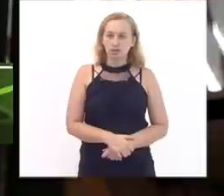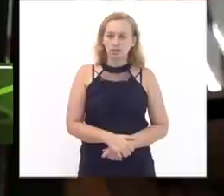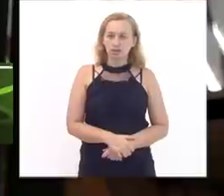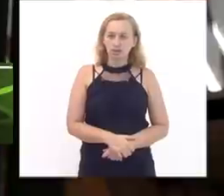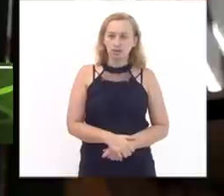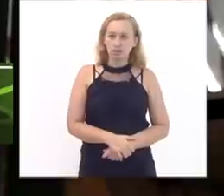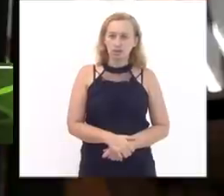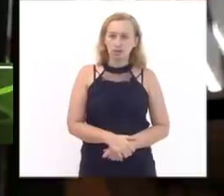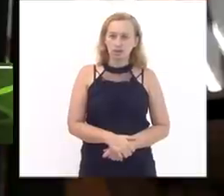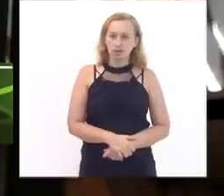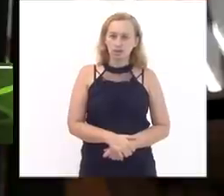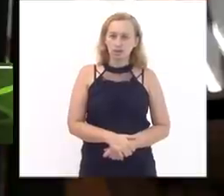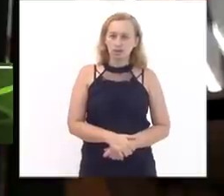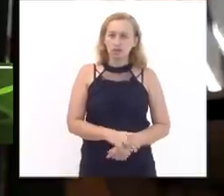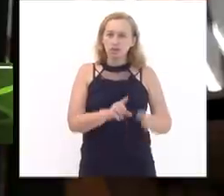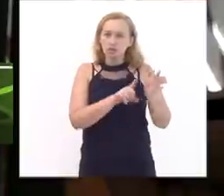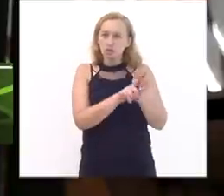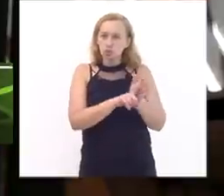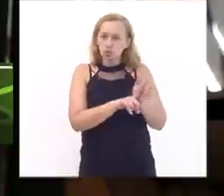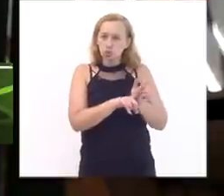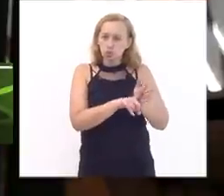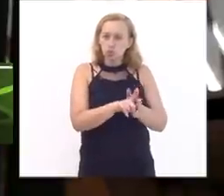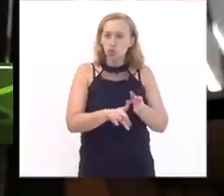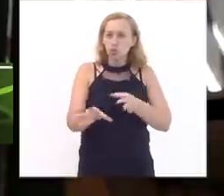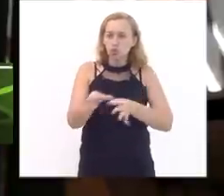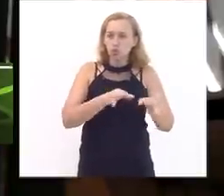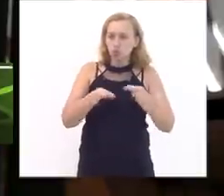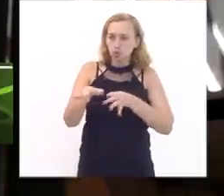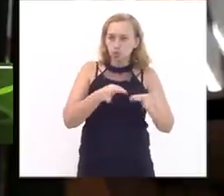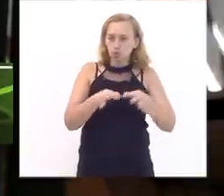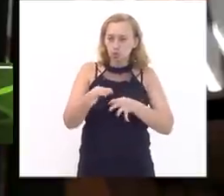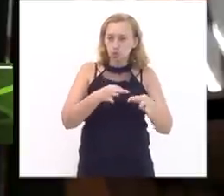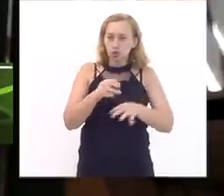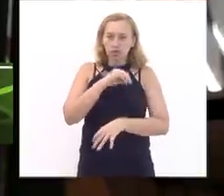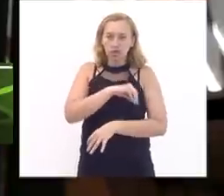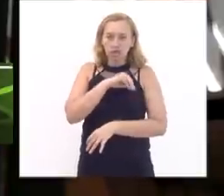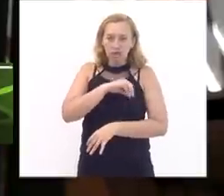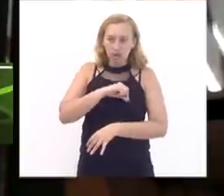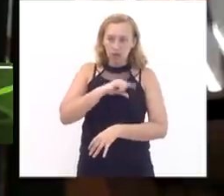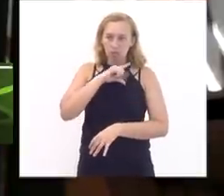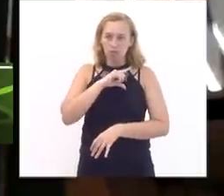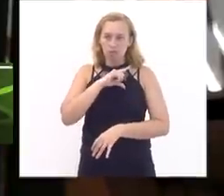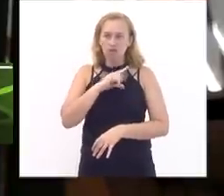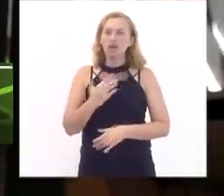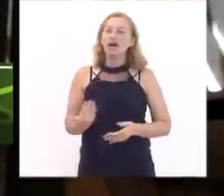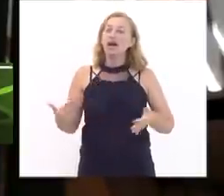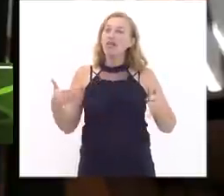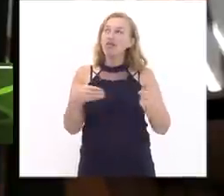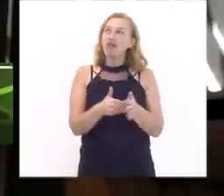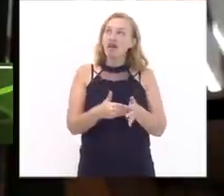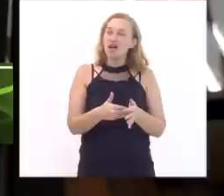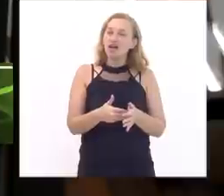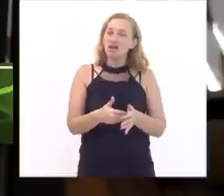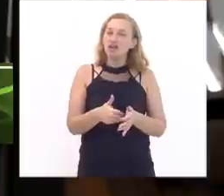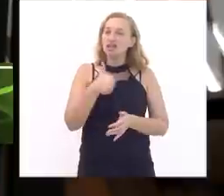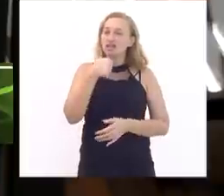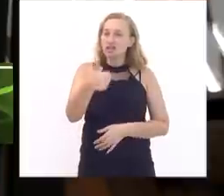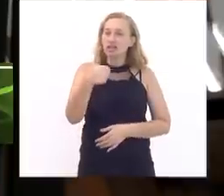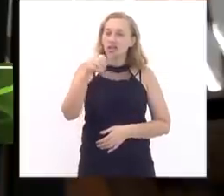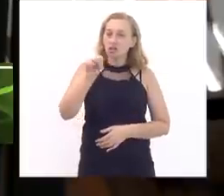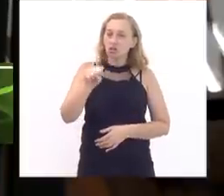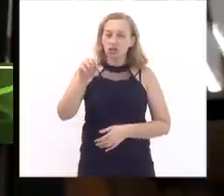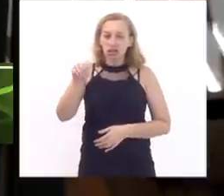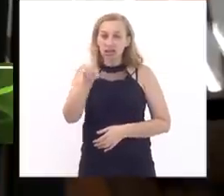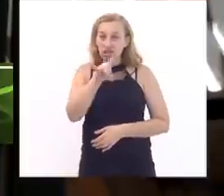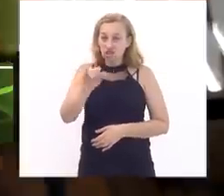revisões de planos, etc., etc., que tem aumento de salário, se dê até 180